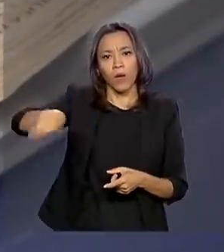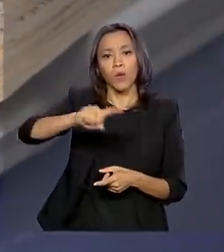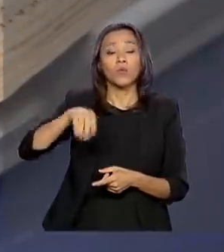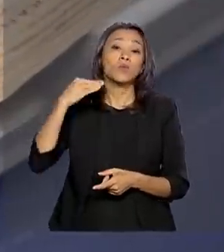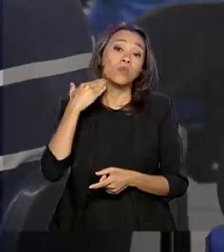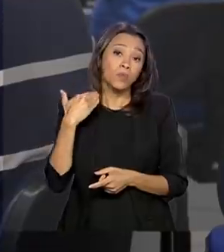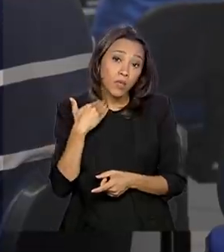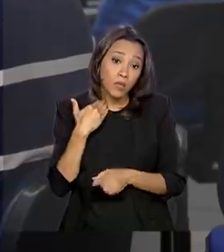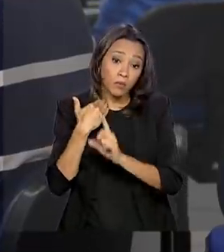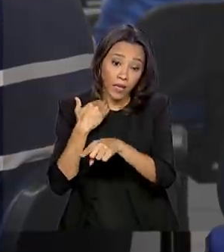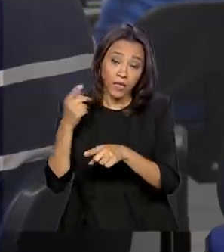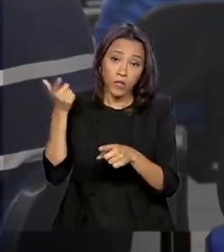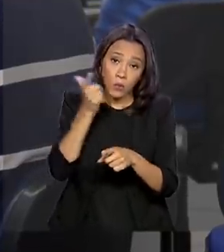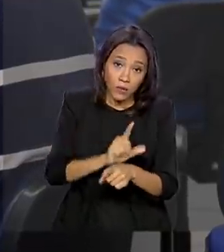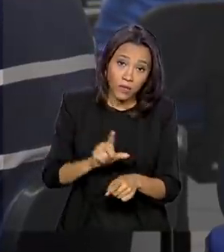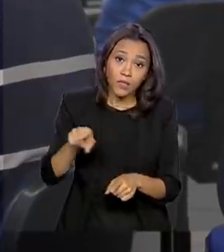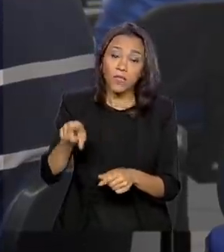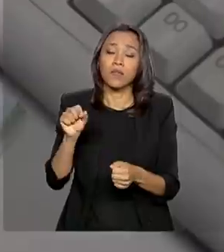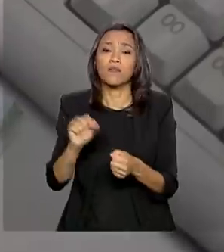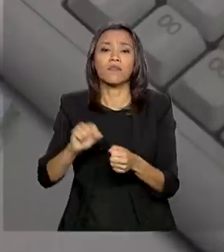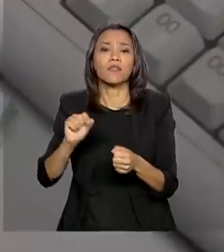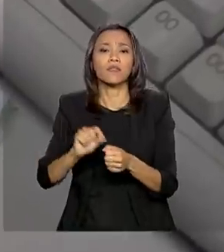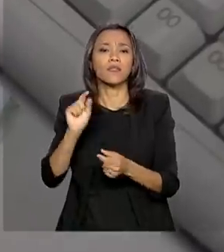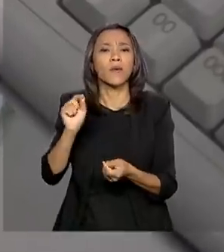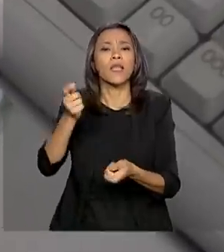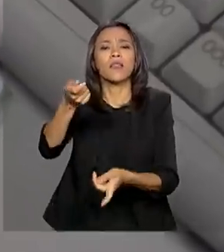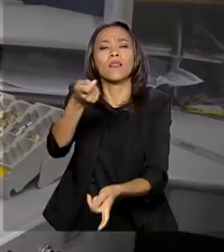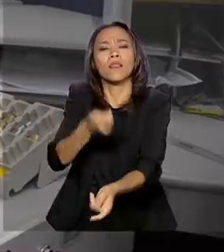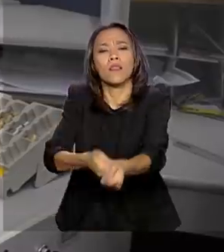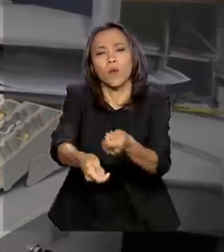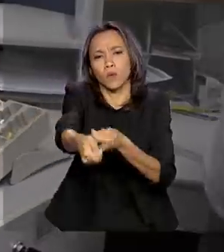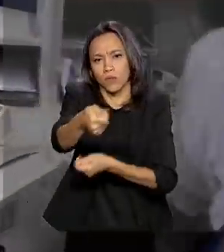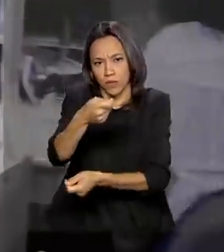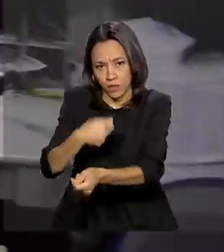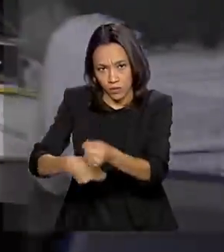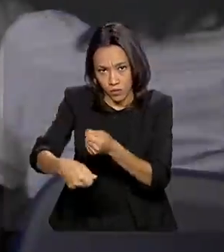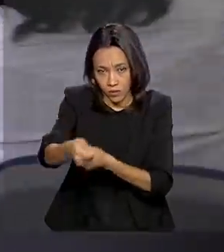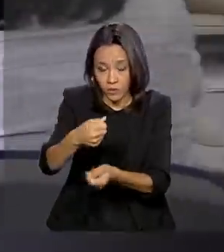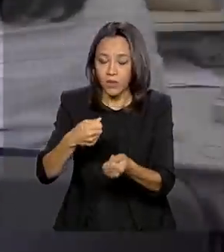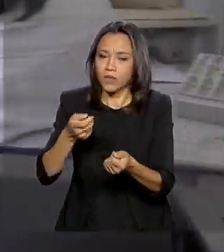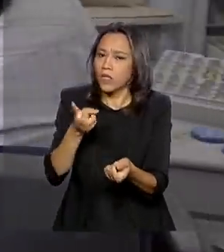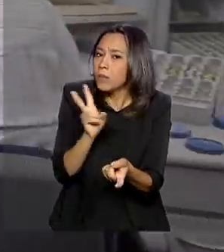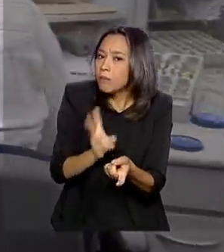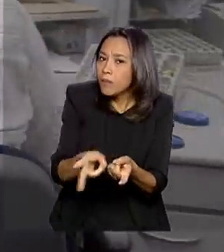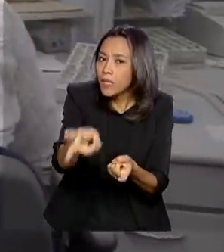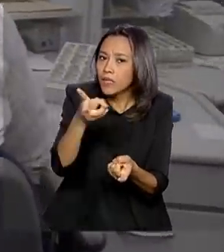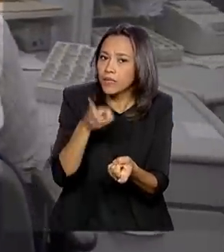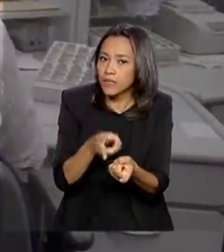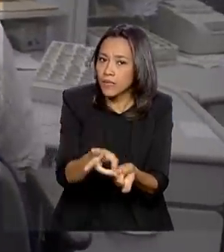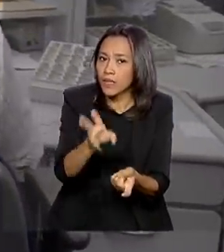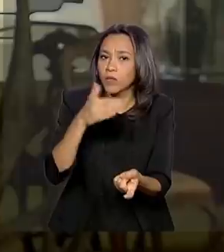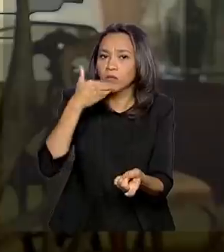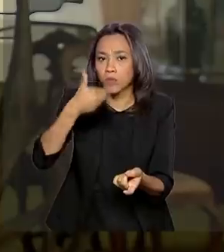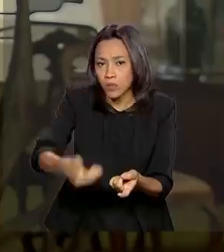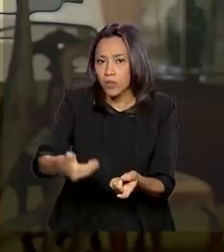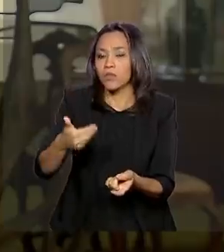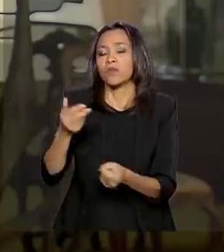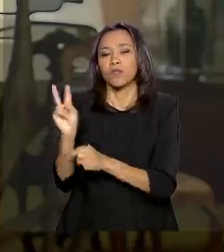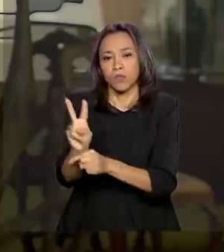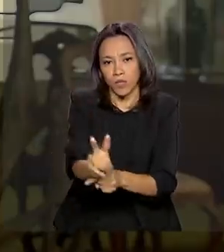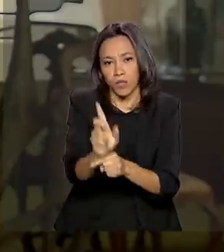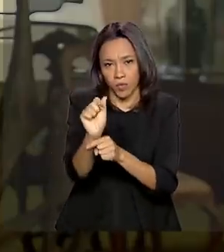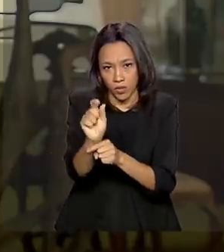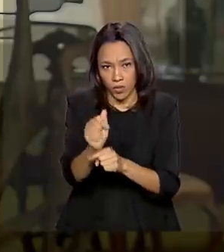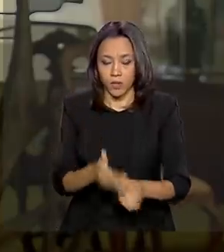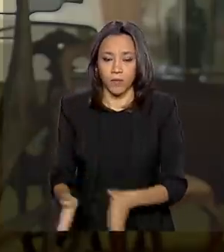condições para realizar as eventuais renegociações e manter o fluxo de concessão de crédito. De acordo